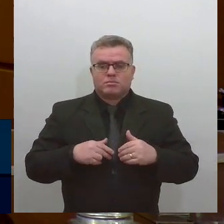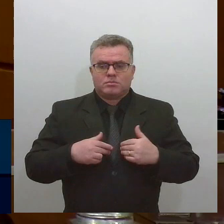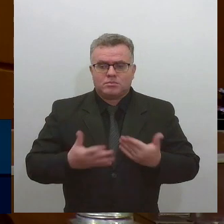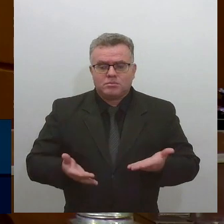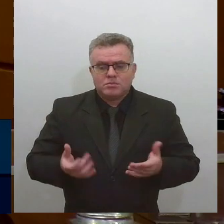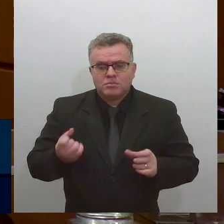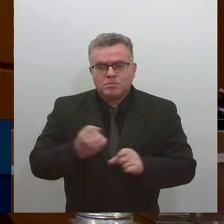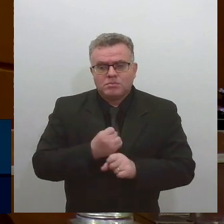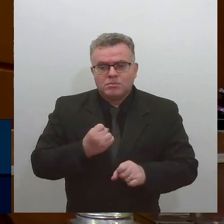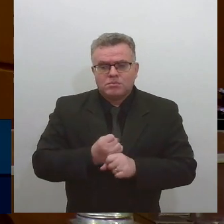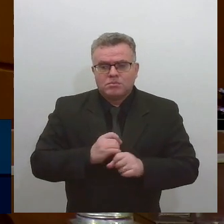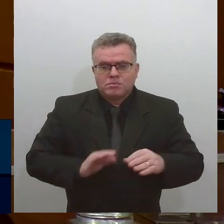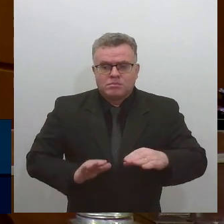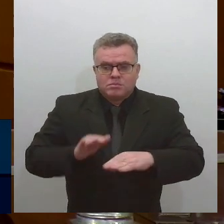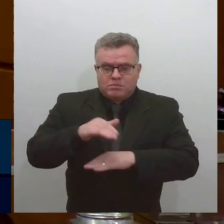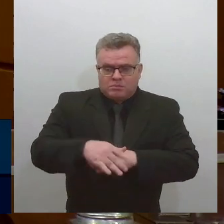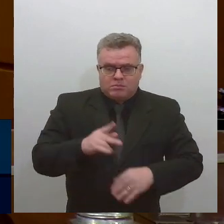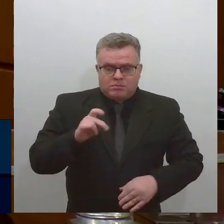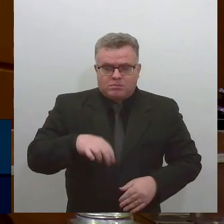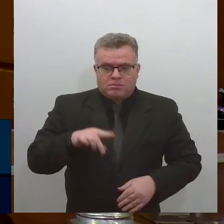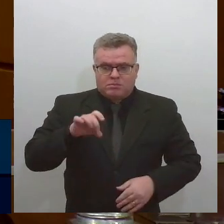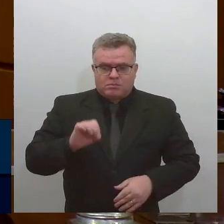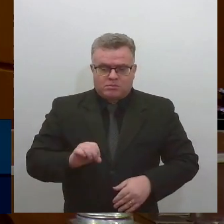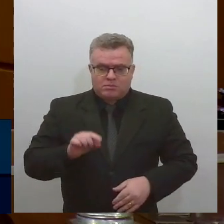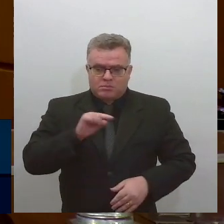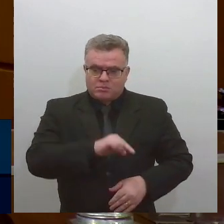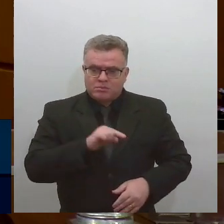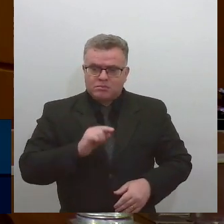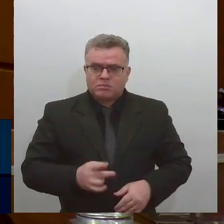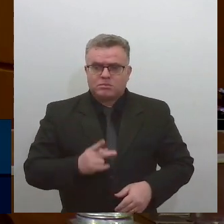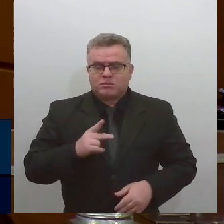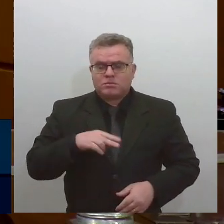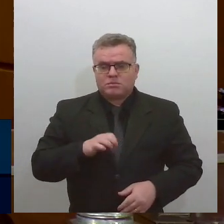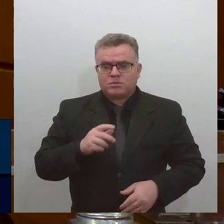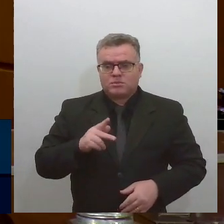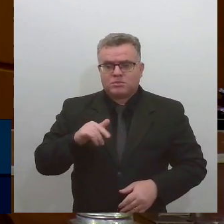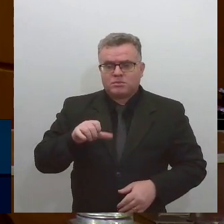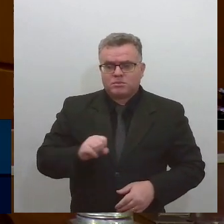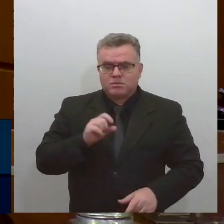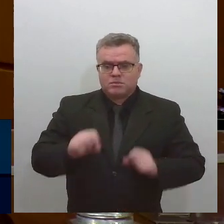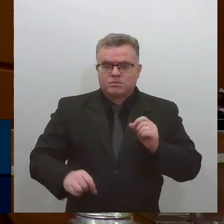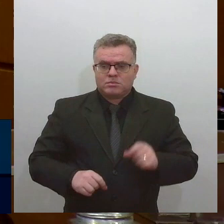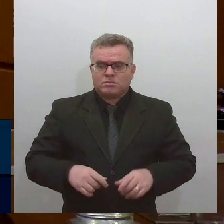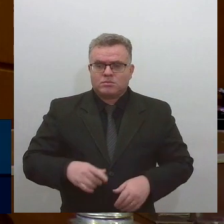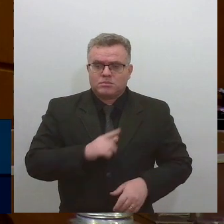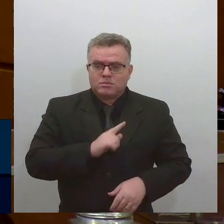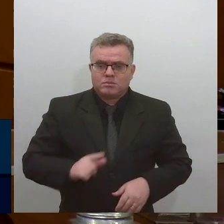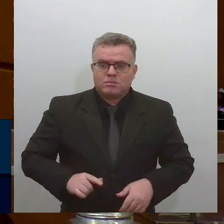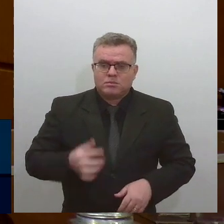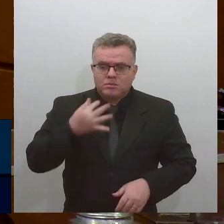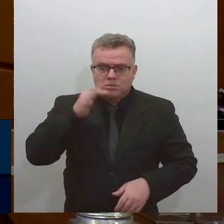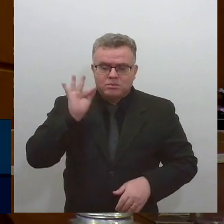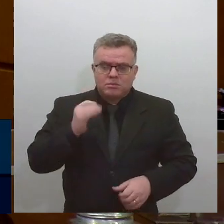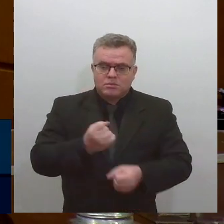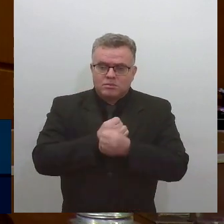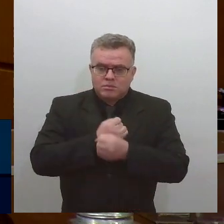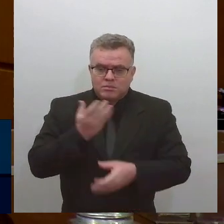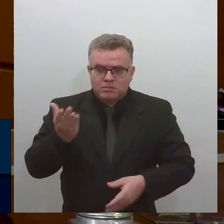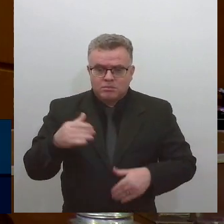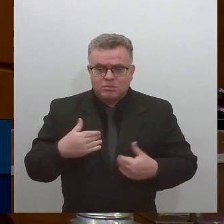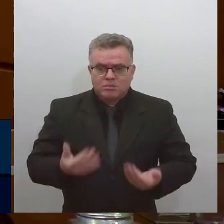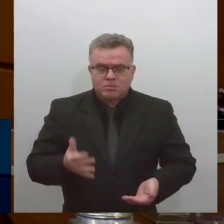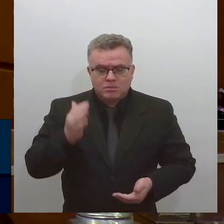Neópolis o governador Fábio mitidieri queria até mandar um abraço pro governador Governador Fábio mitidieri solicitou